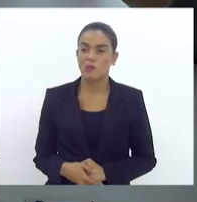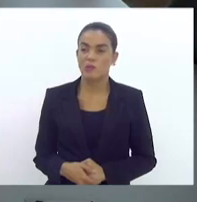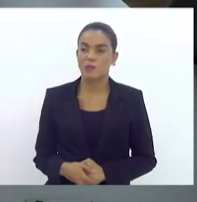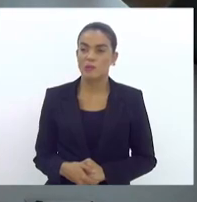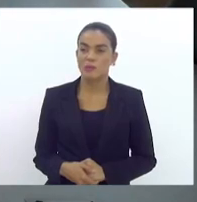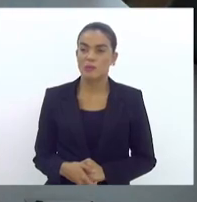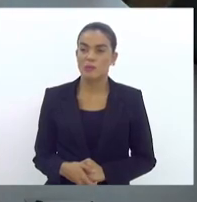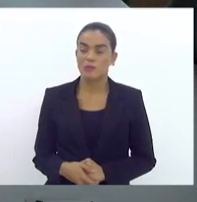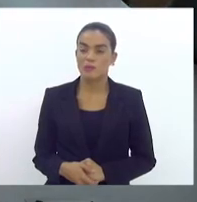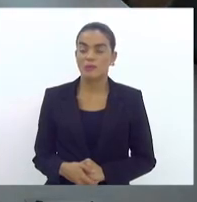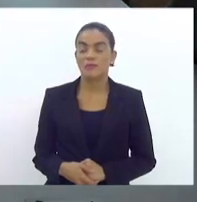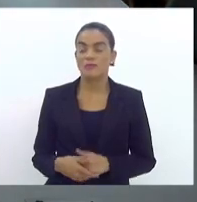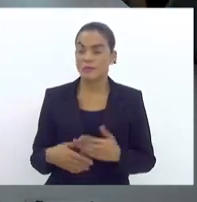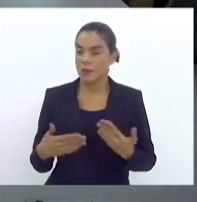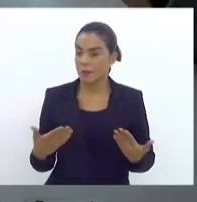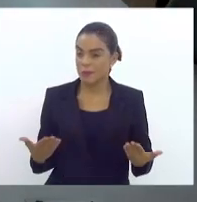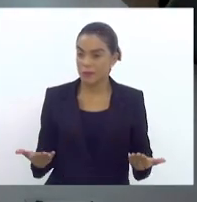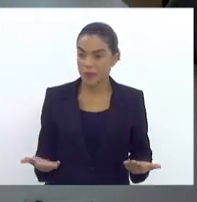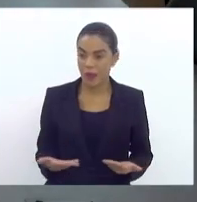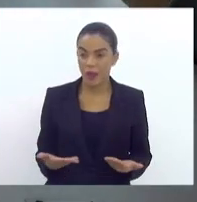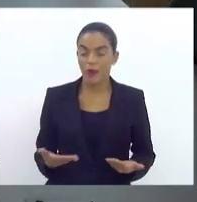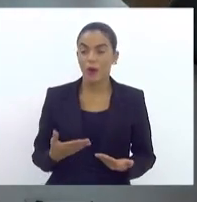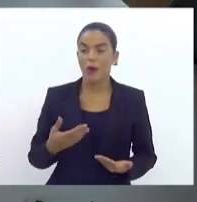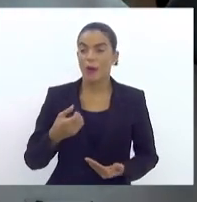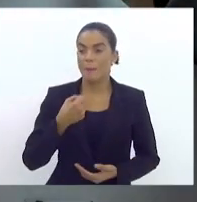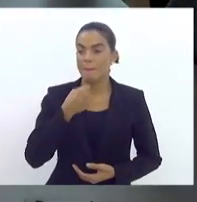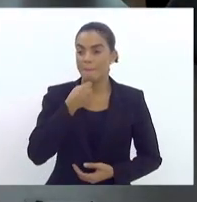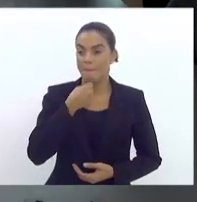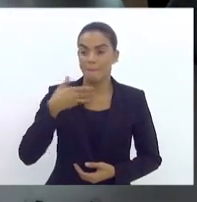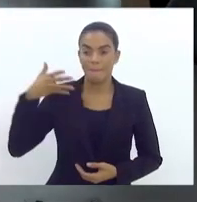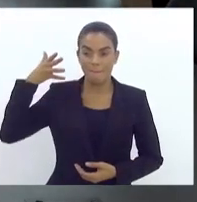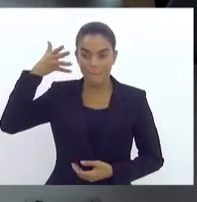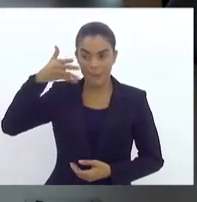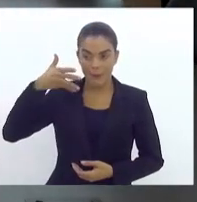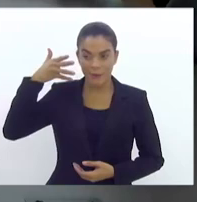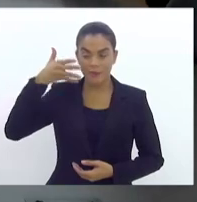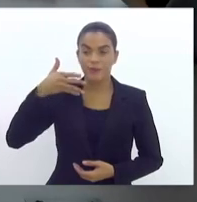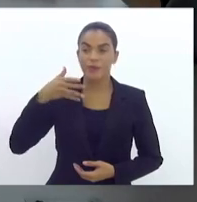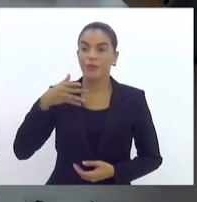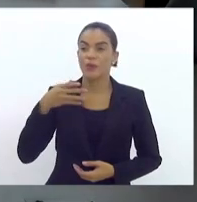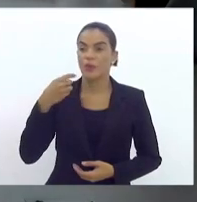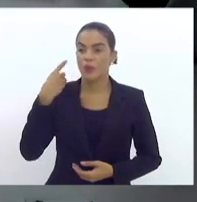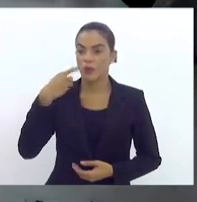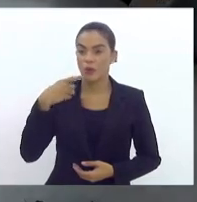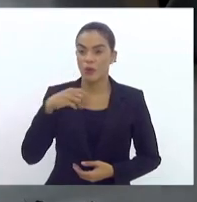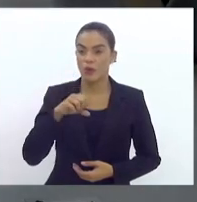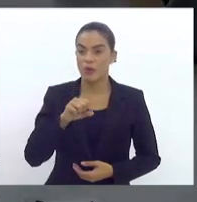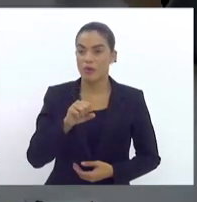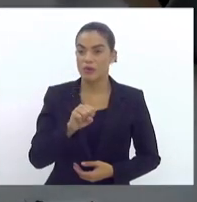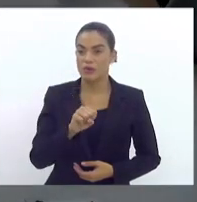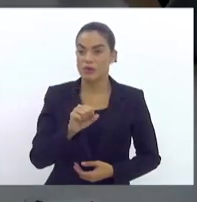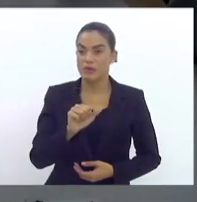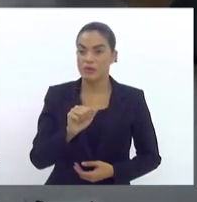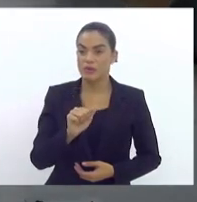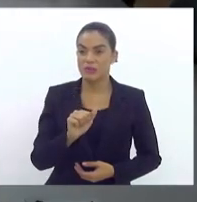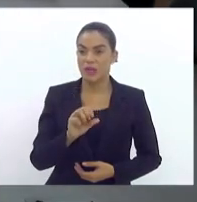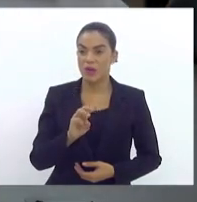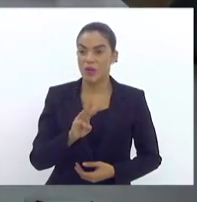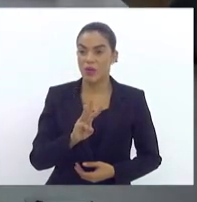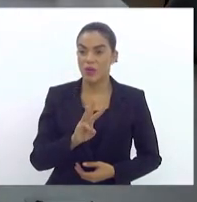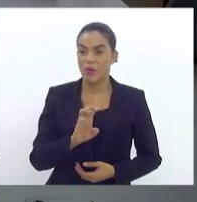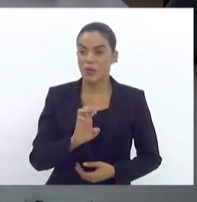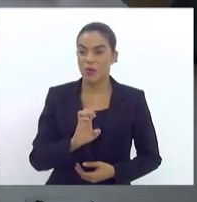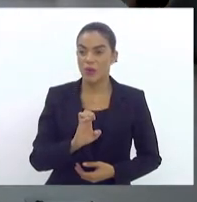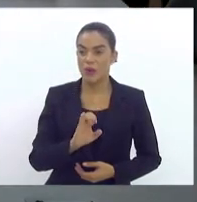bom eu quero então passar a palavra ao Dr Sauer pedir assessoria que nos ajude